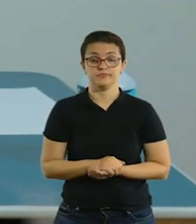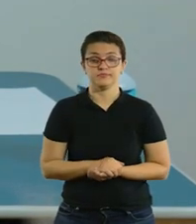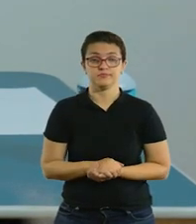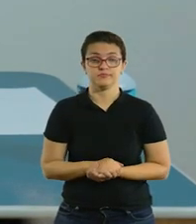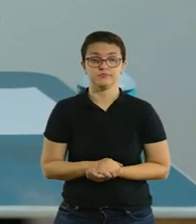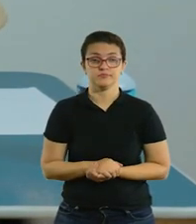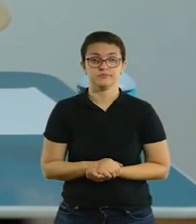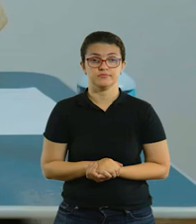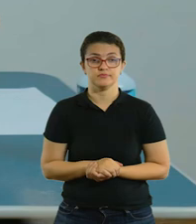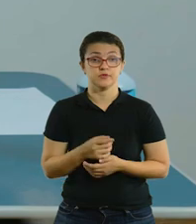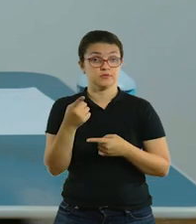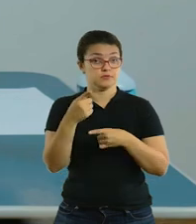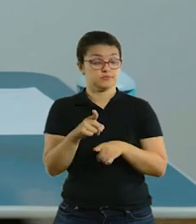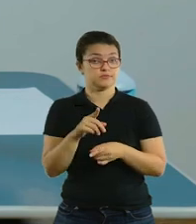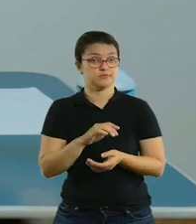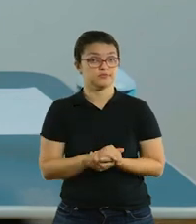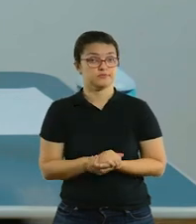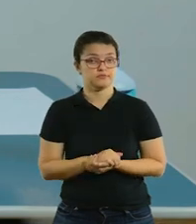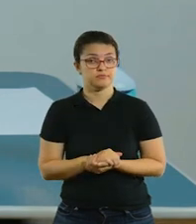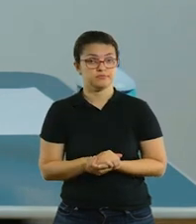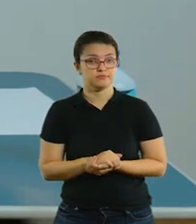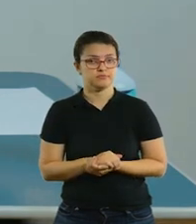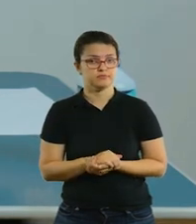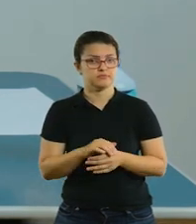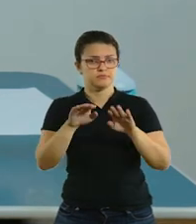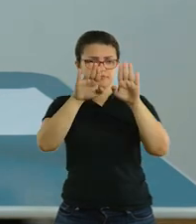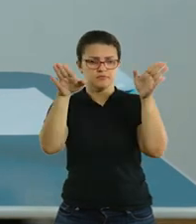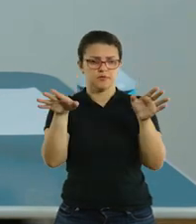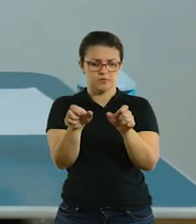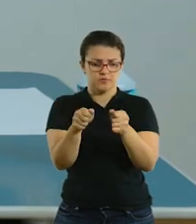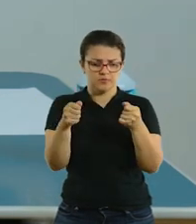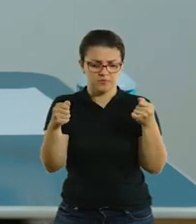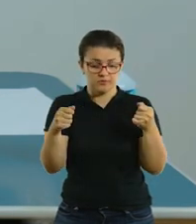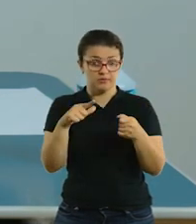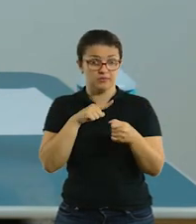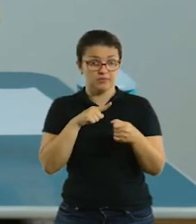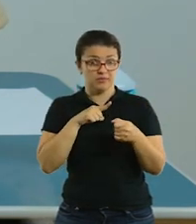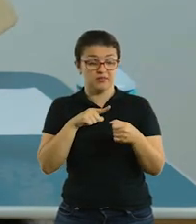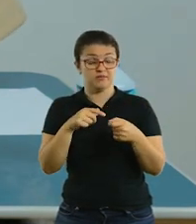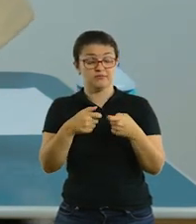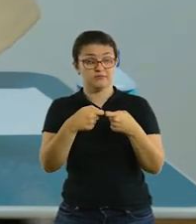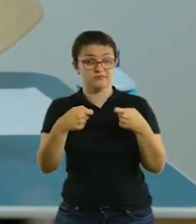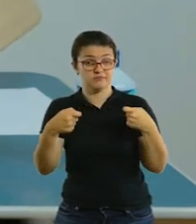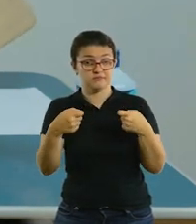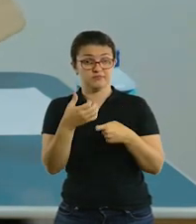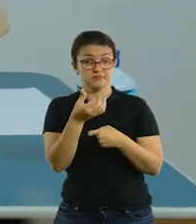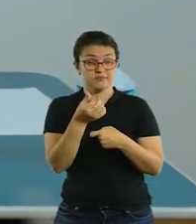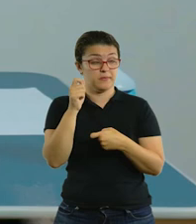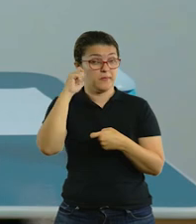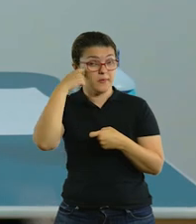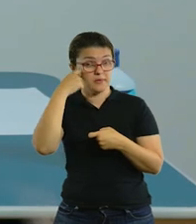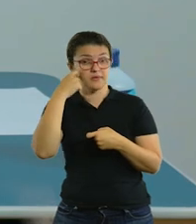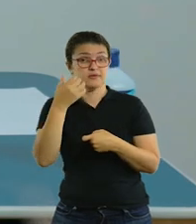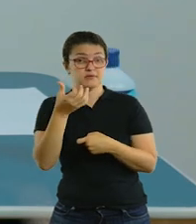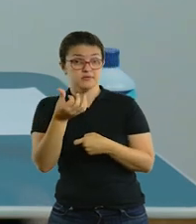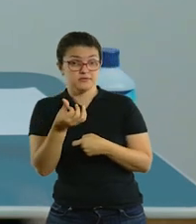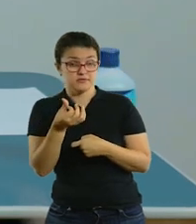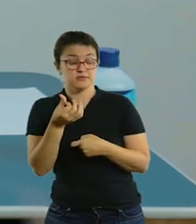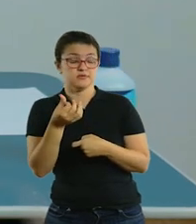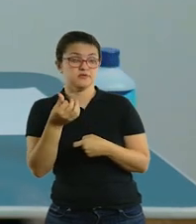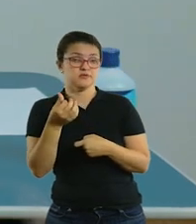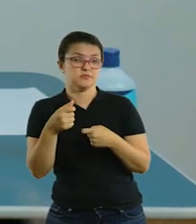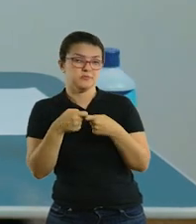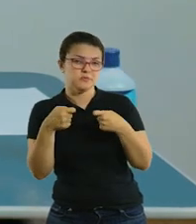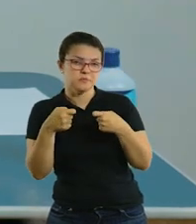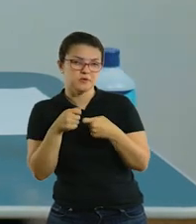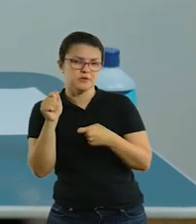Então, vamos ler o desafio. Na gaveta do meu guarda-roupa, há 6 pares de meias pretas e 6 pares de meias azuis. Mas